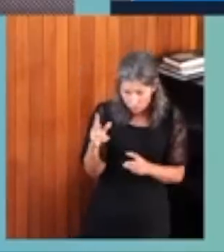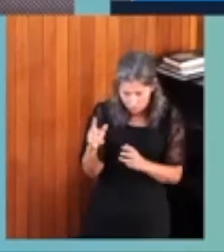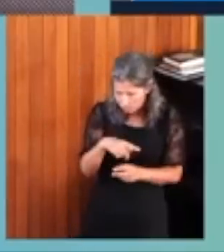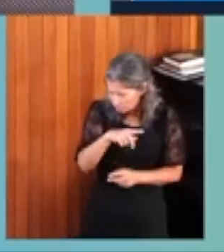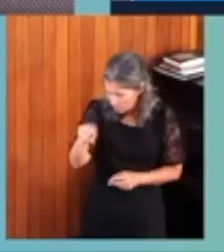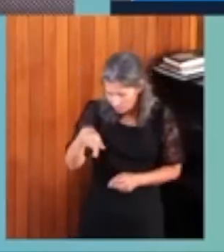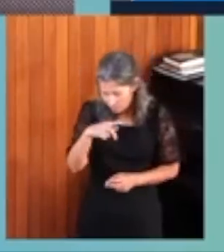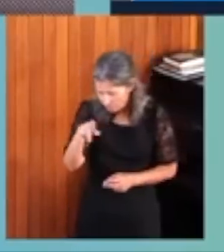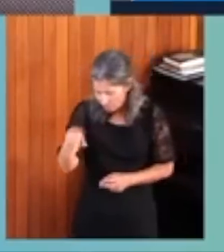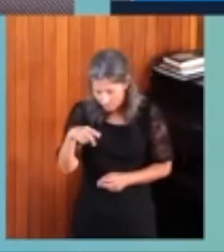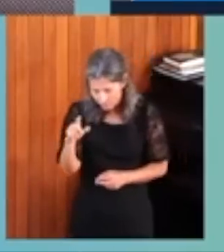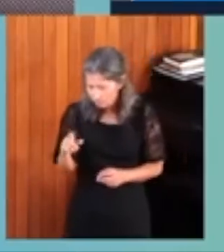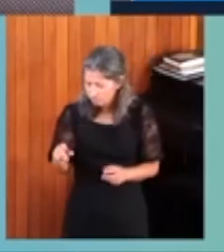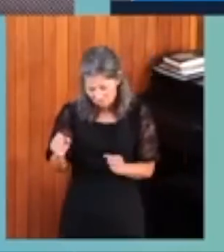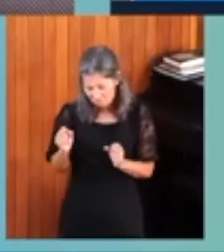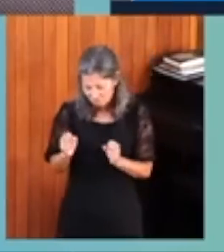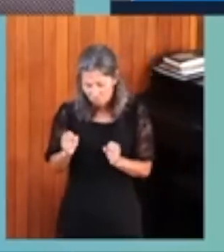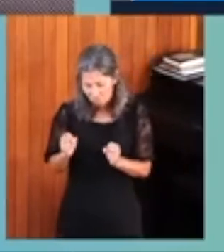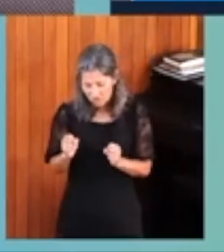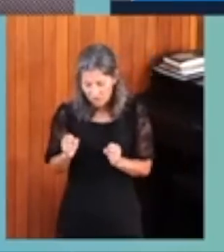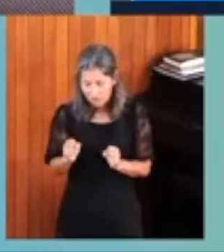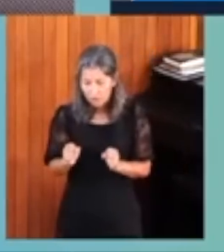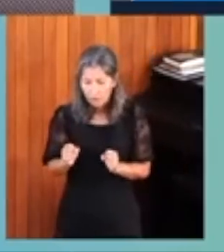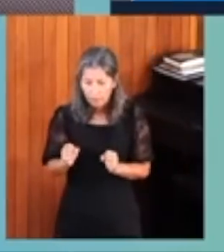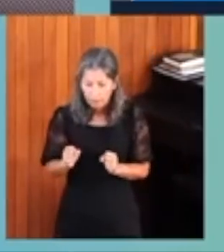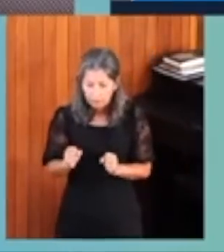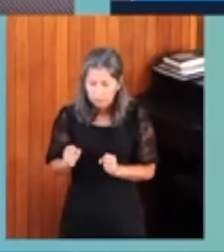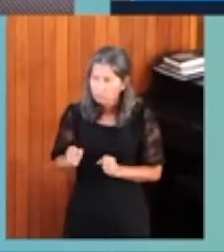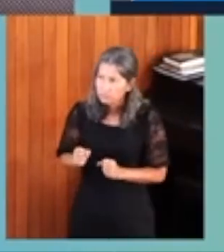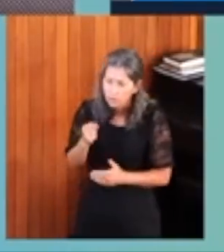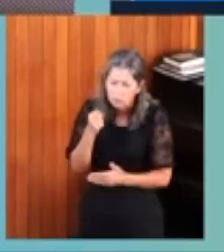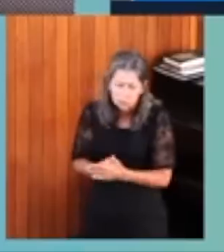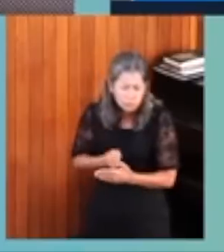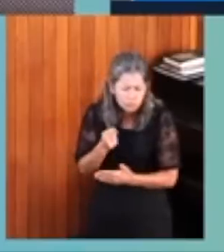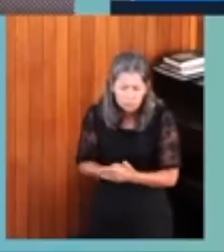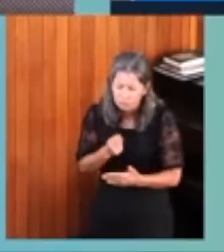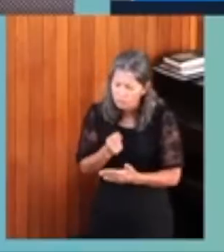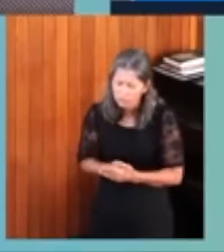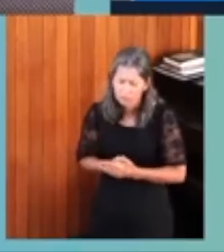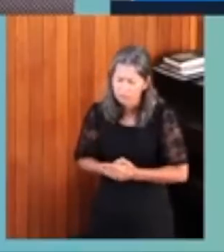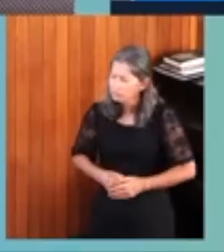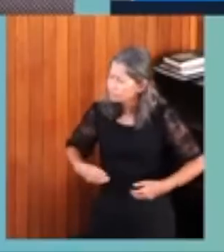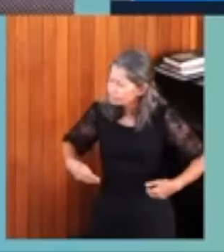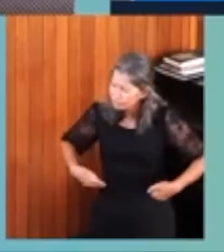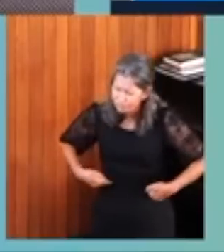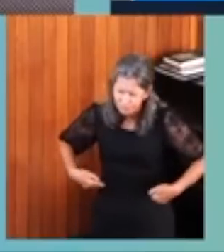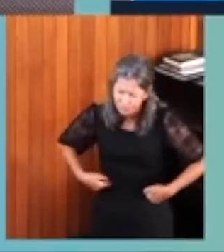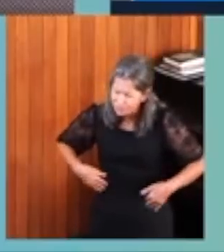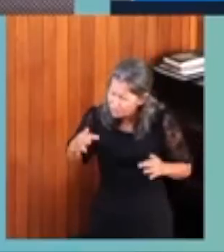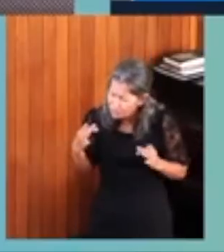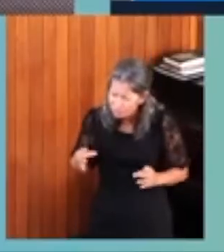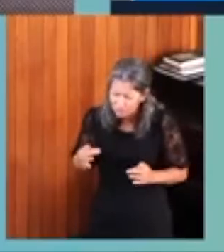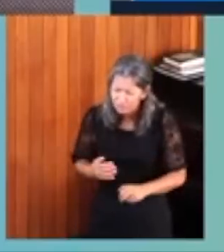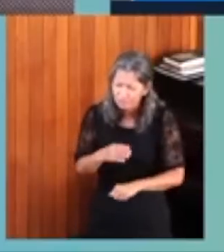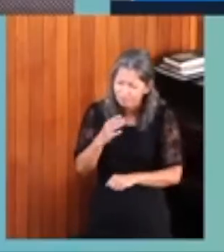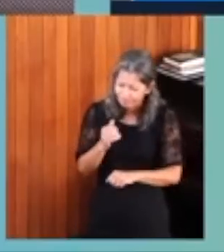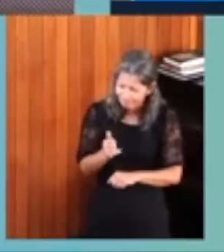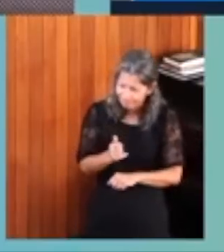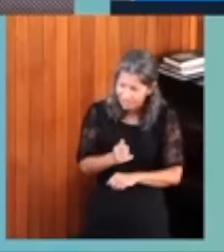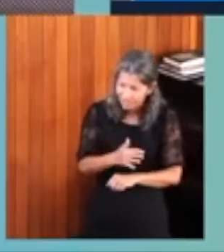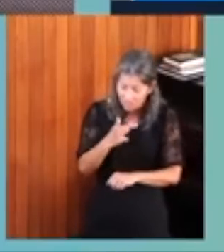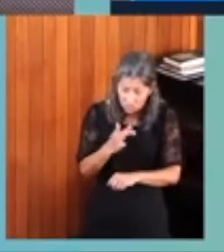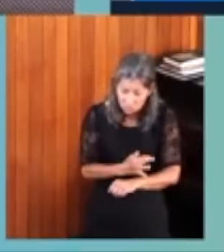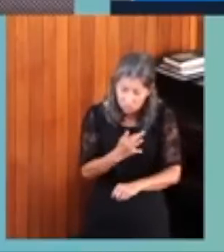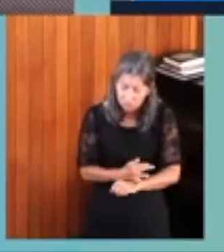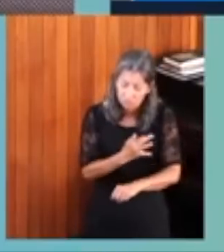né? Pela perseguição final. Passaram pelo tempo de angústia, qual nunca houve desde que houve nação, suportaram a aflição do tempo de angústia de